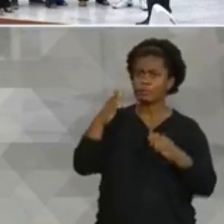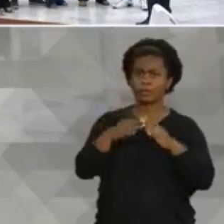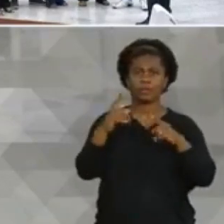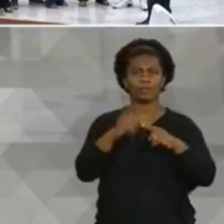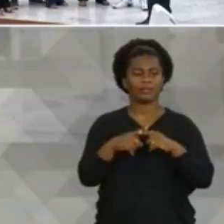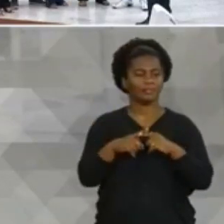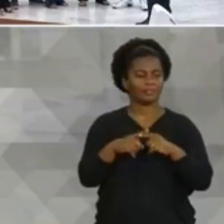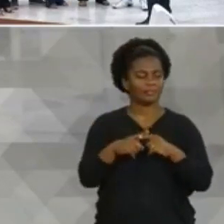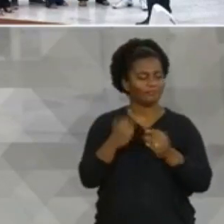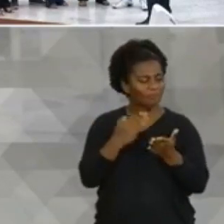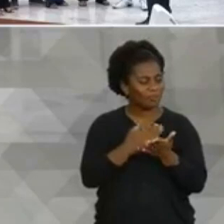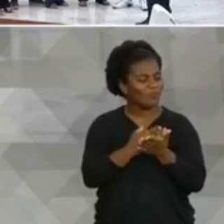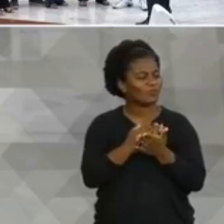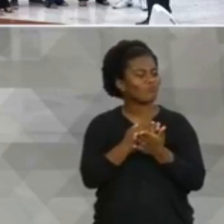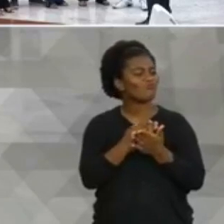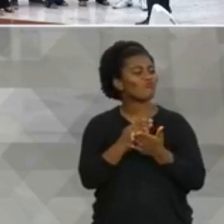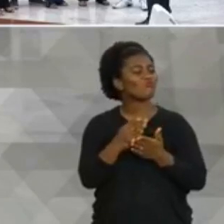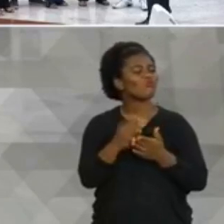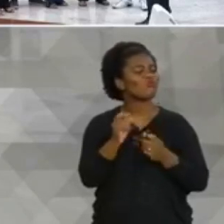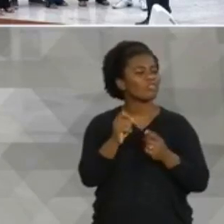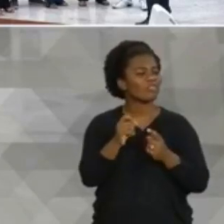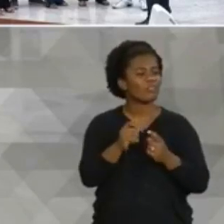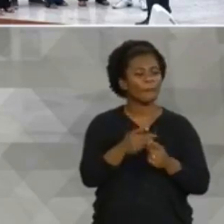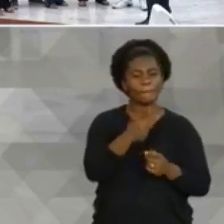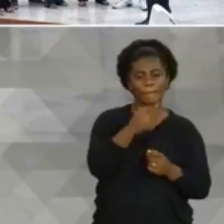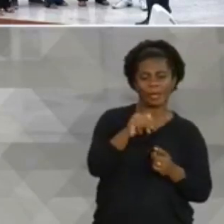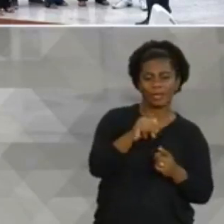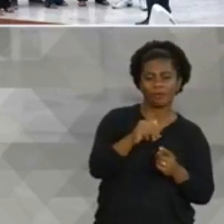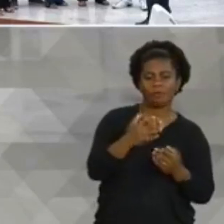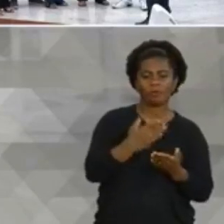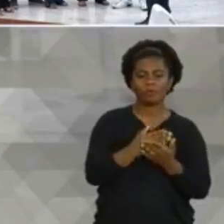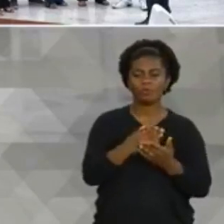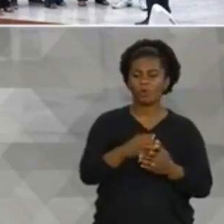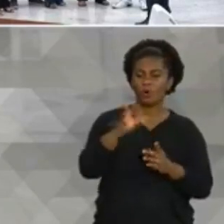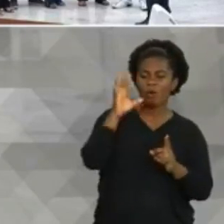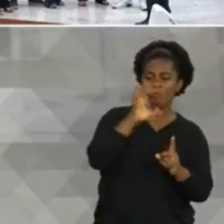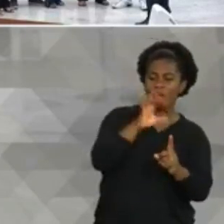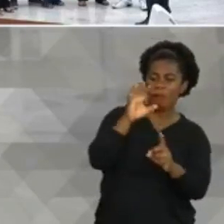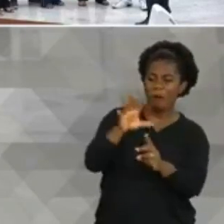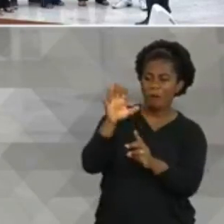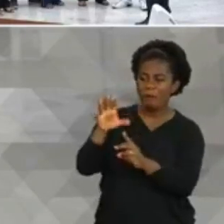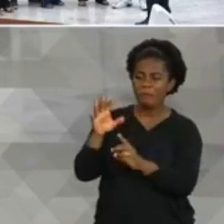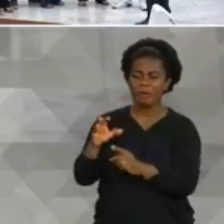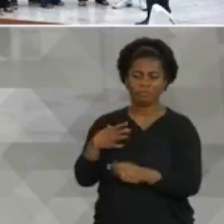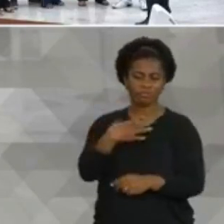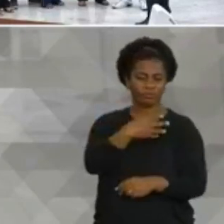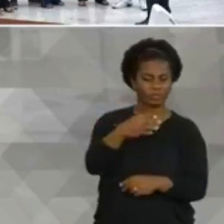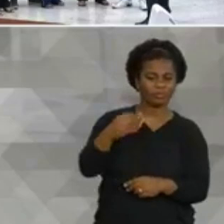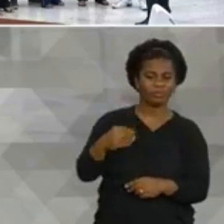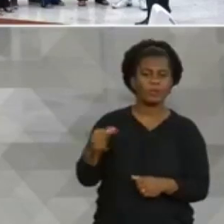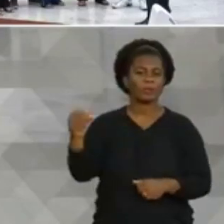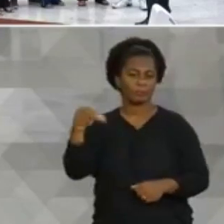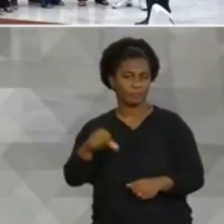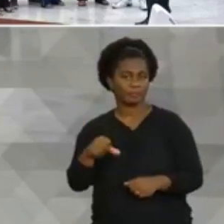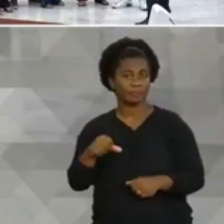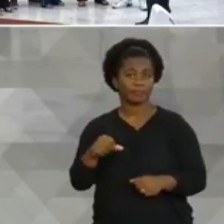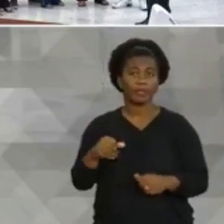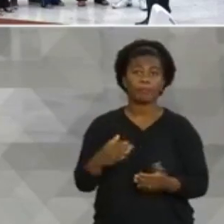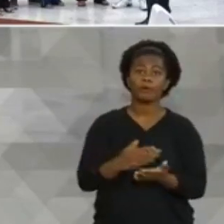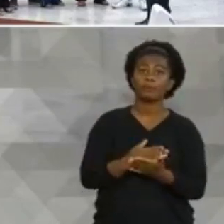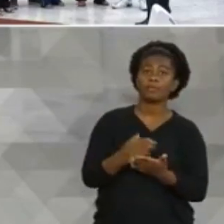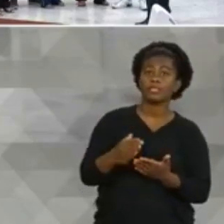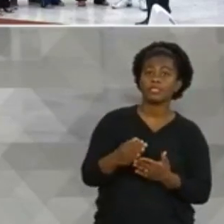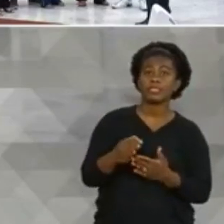dizer, começou um a influenciar isso, o outro de uma forma negativa. Isso. Aí, para piorar, apareceu o Mateus.